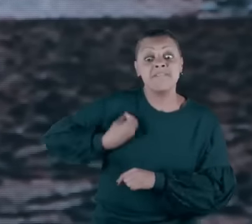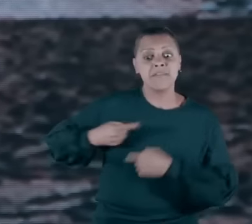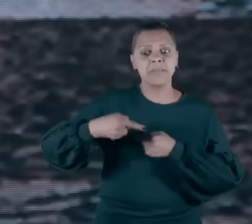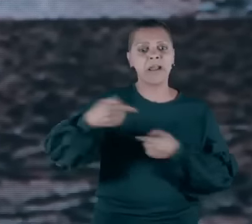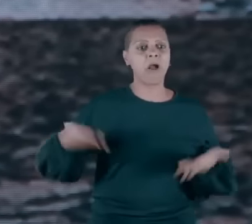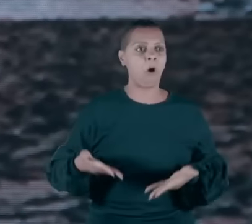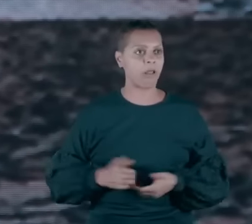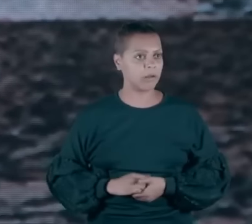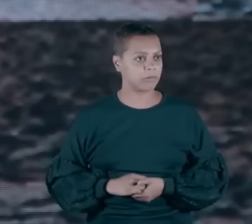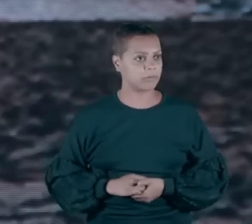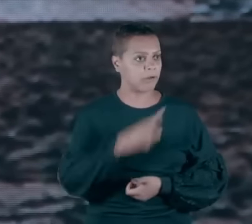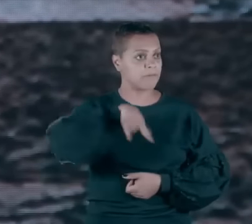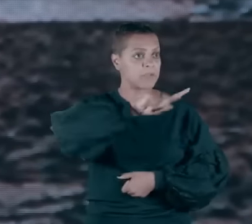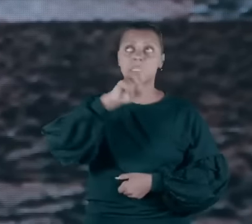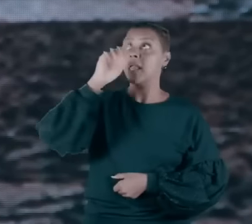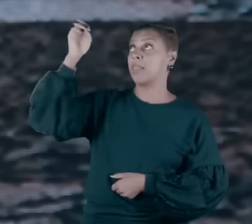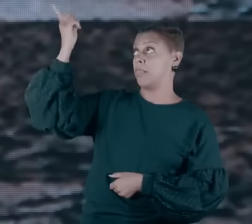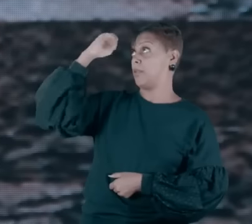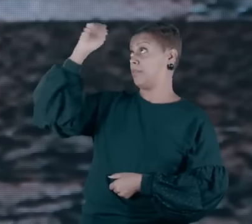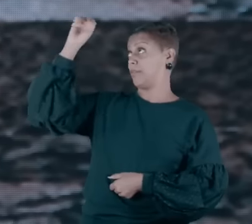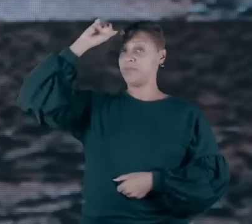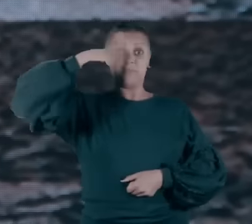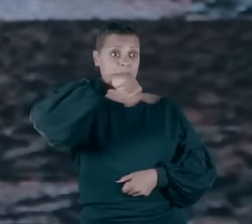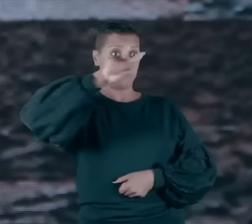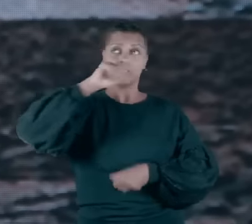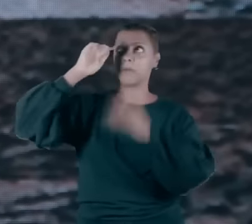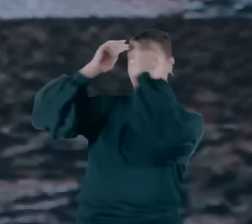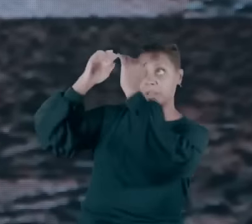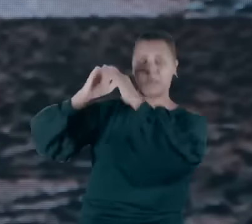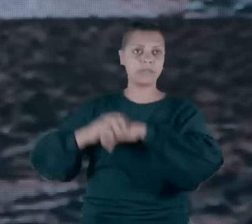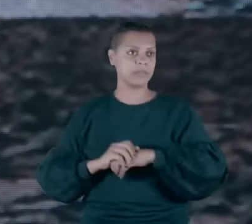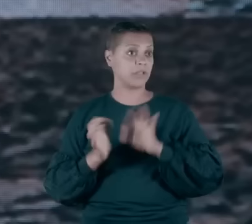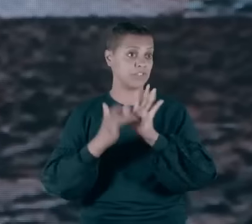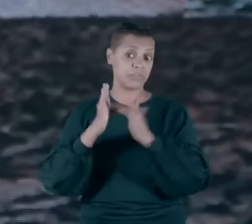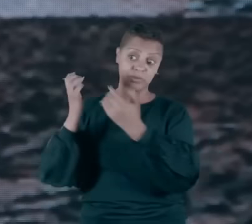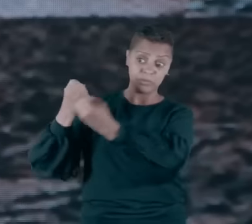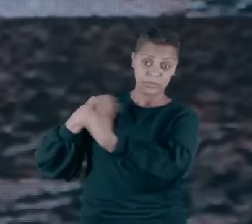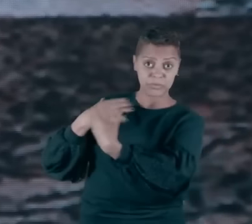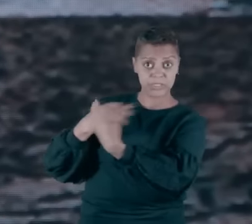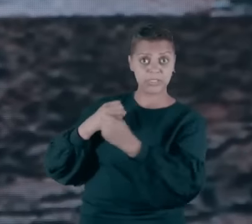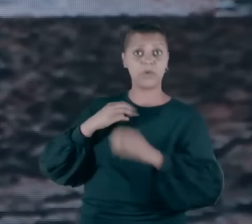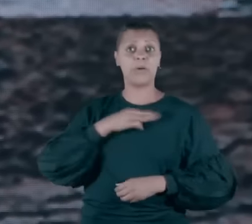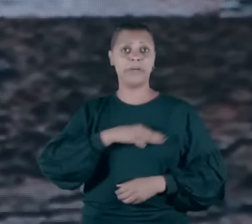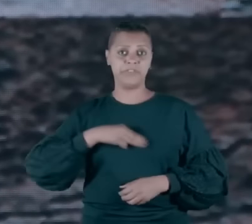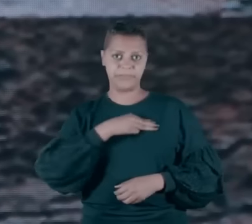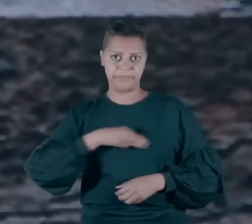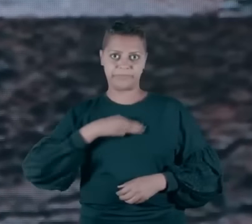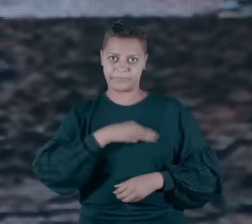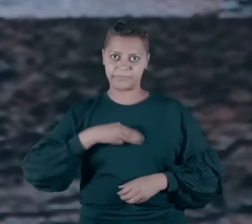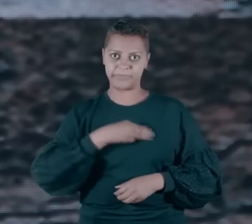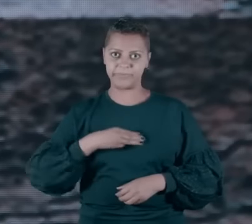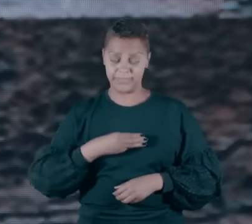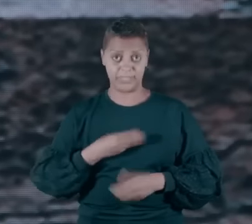hoje aguarde o comando de Deus o próprio Jesus nos ensinou isso em Mateus 6:34 ele